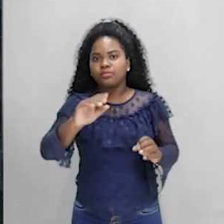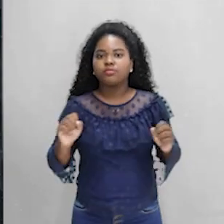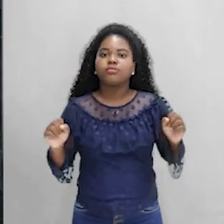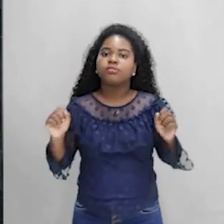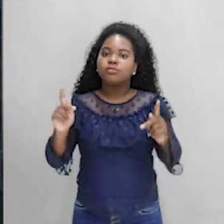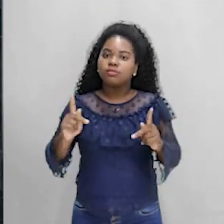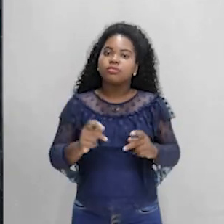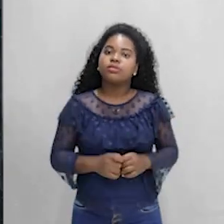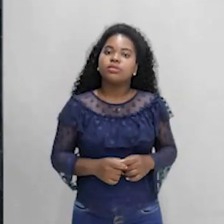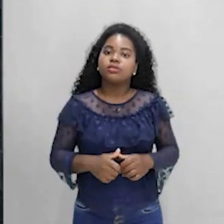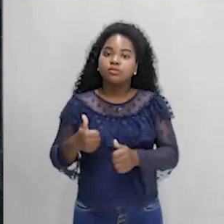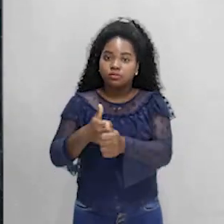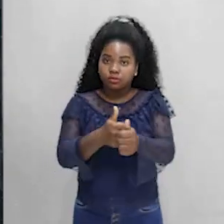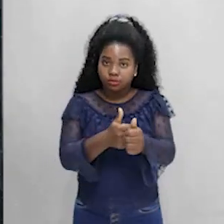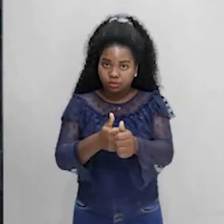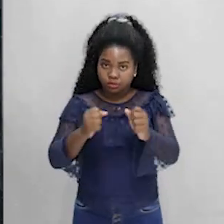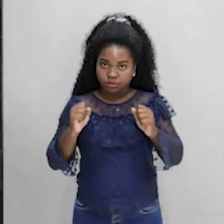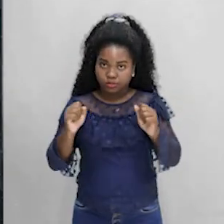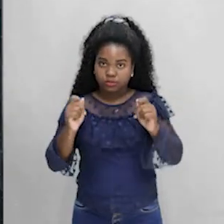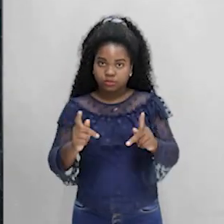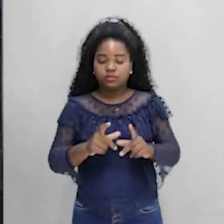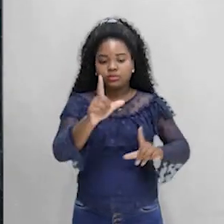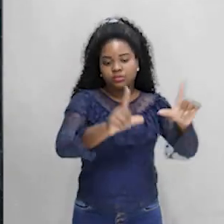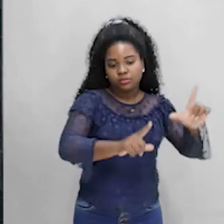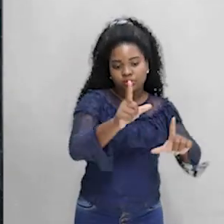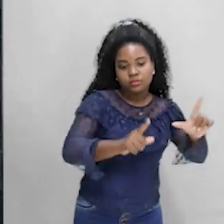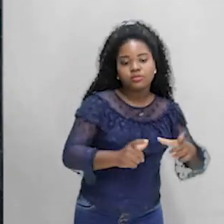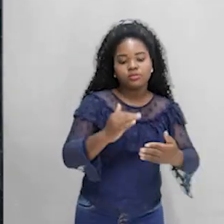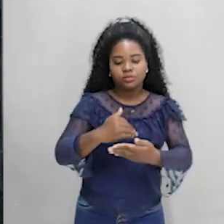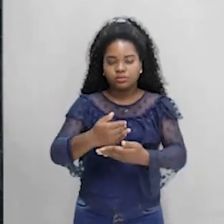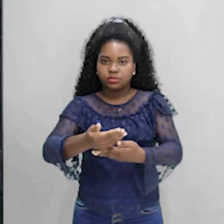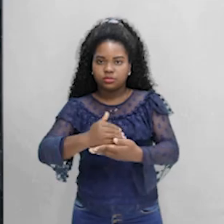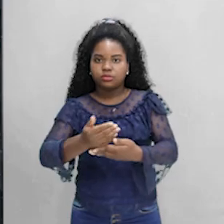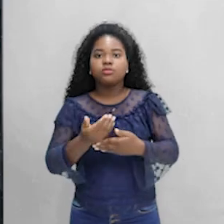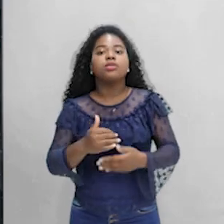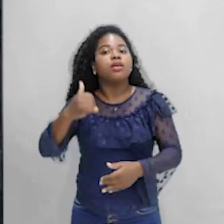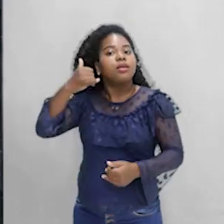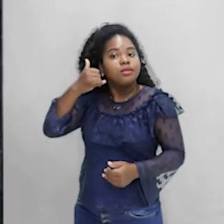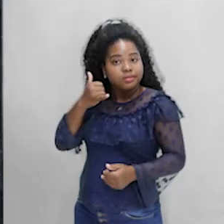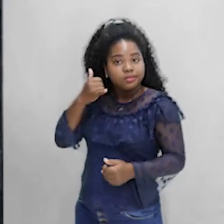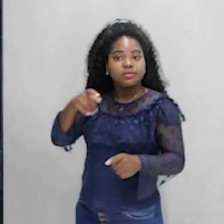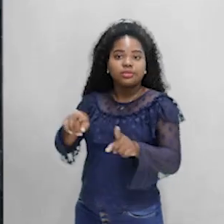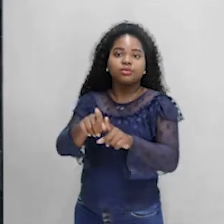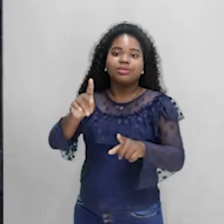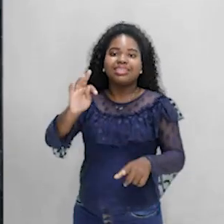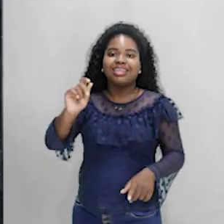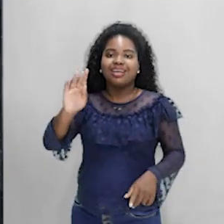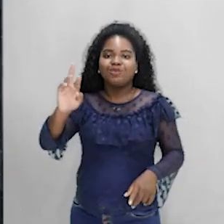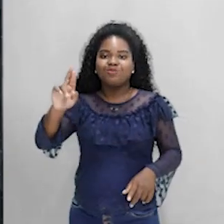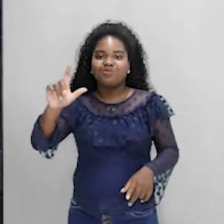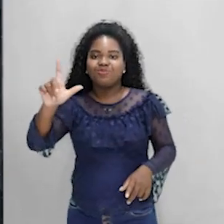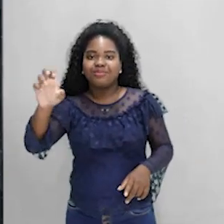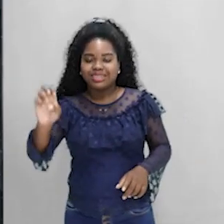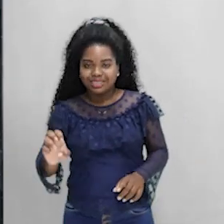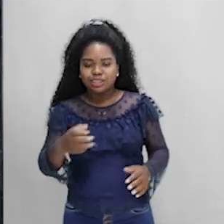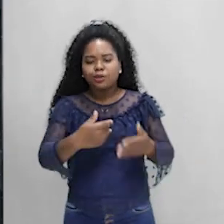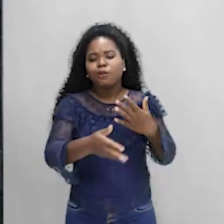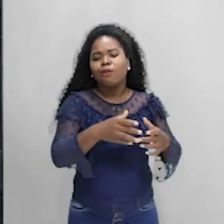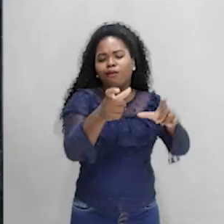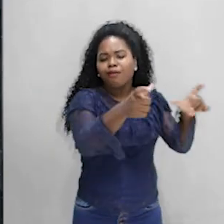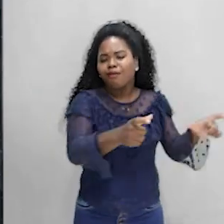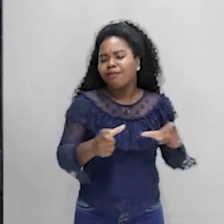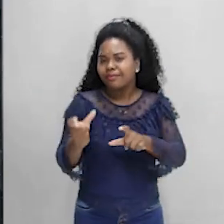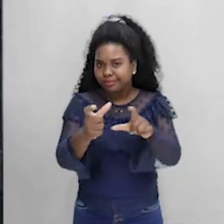aí na tela da sua TV, do seu computador, do seu smartphone, do seu tablet, onde